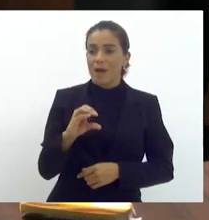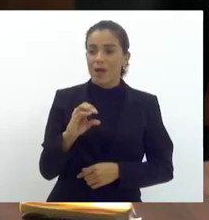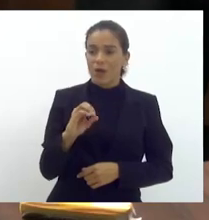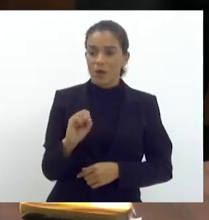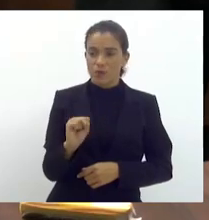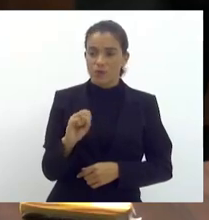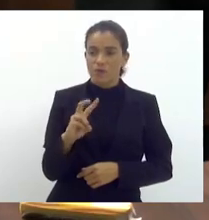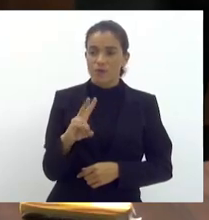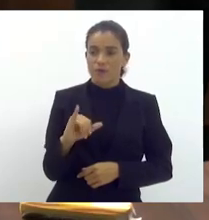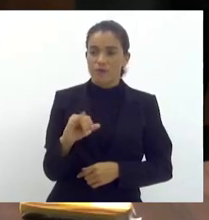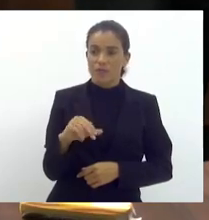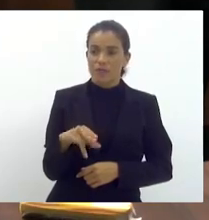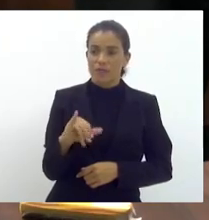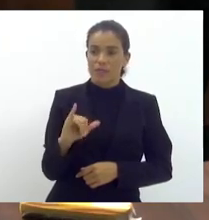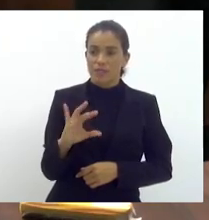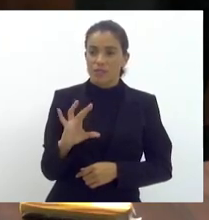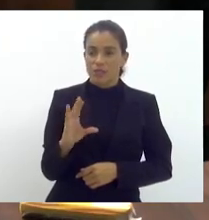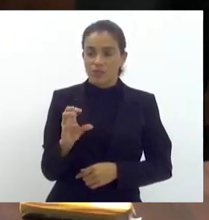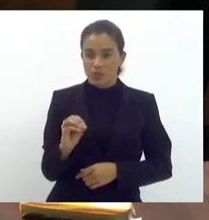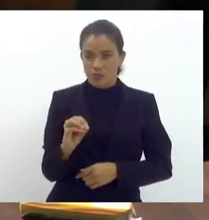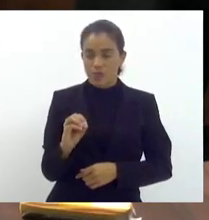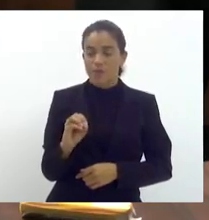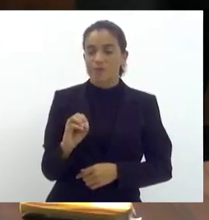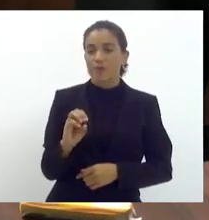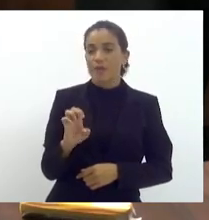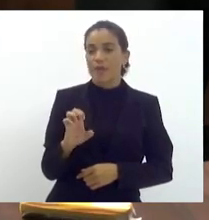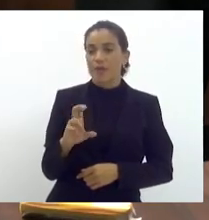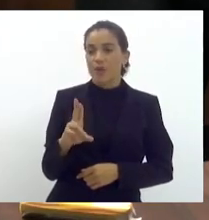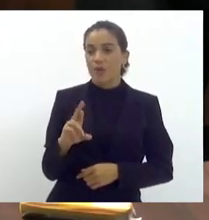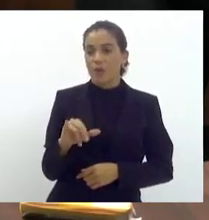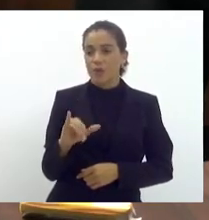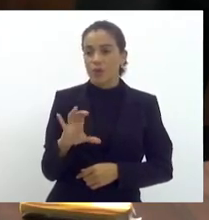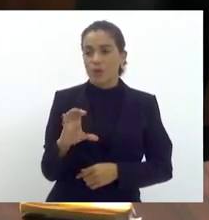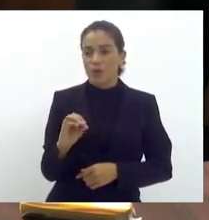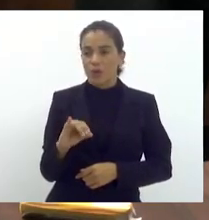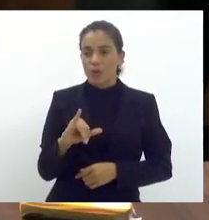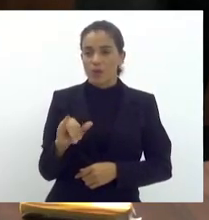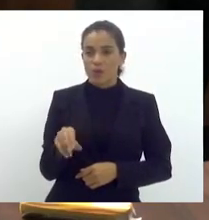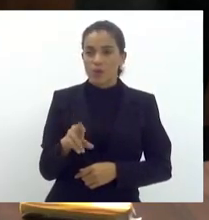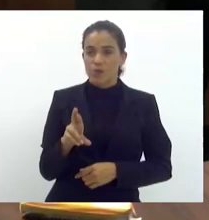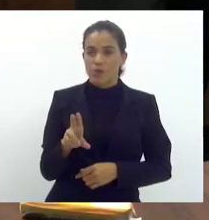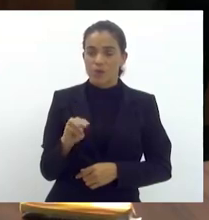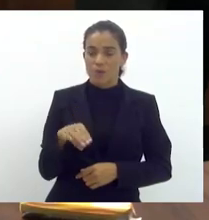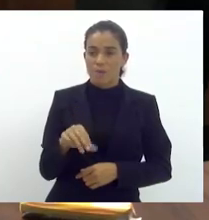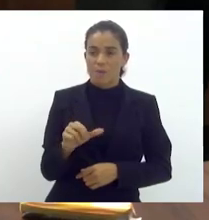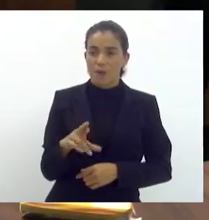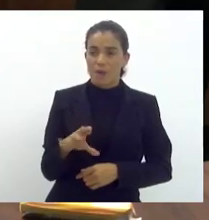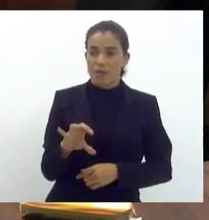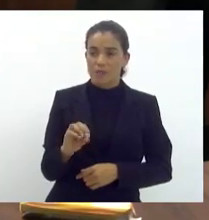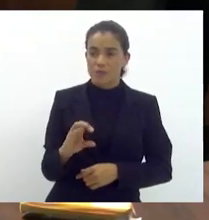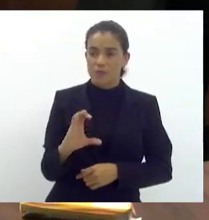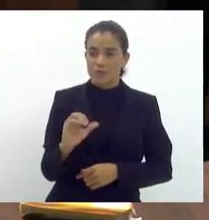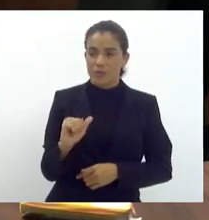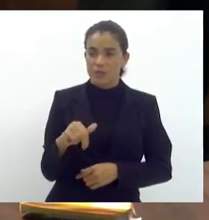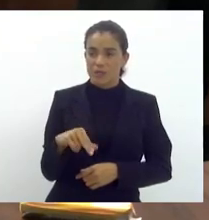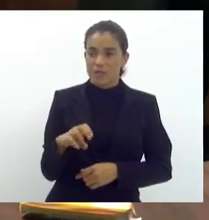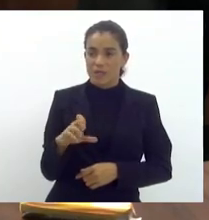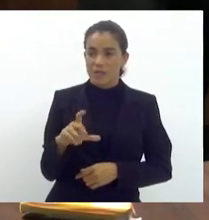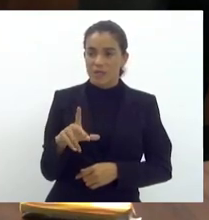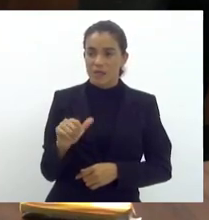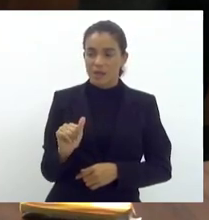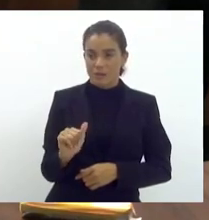Samuel Malafaia Eurico Júnior Marcelo Márcio canela